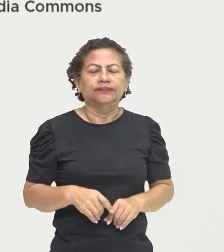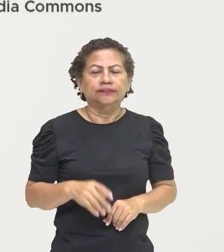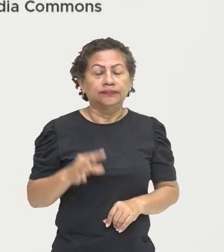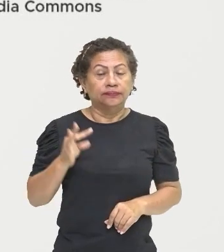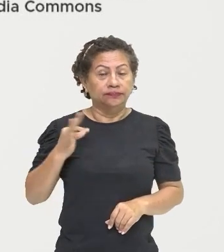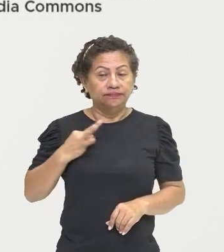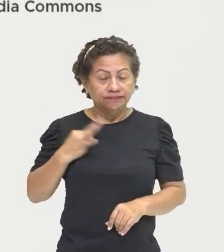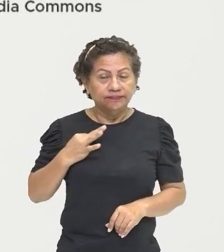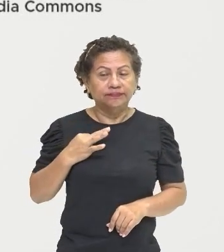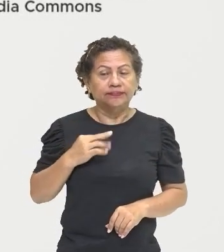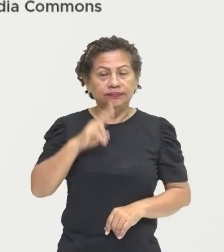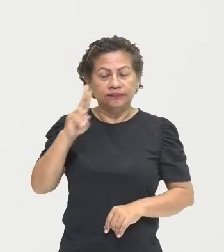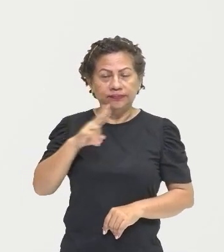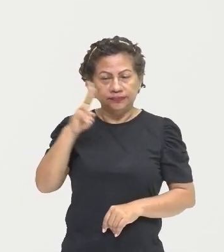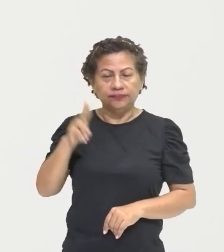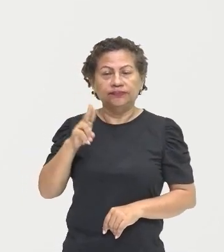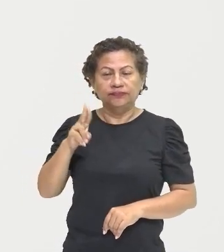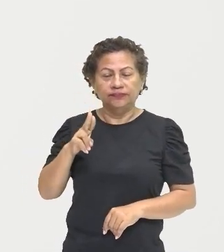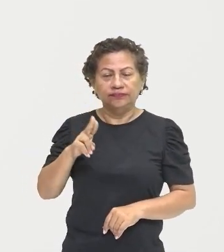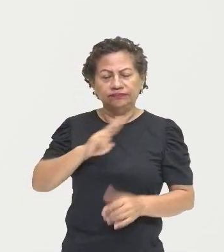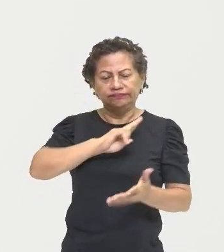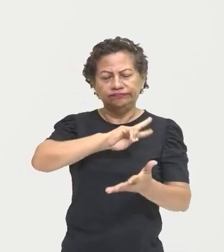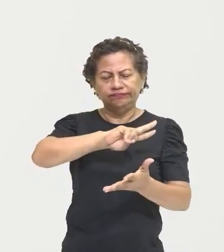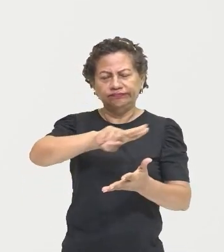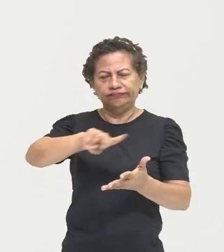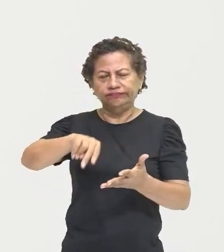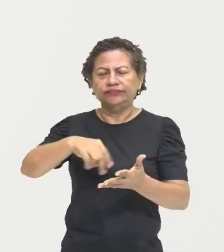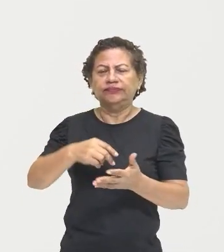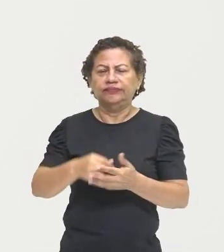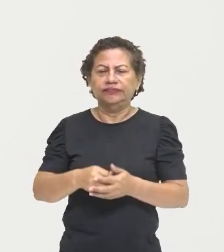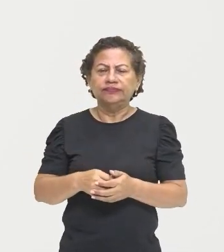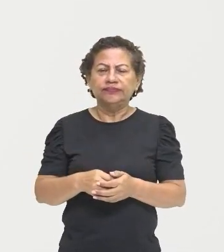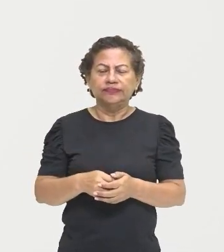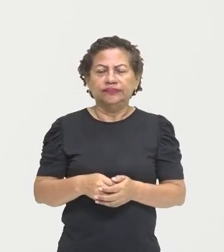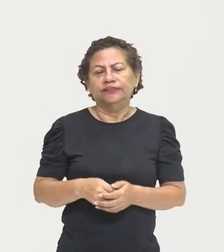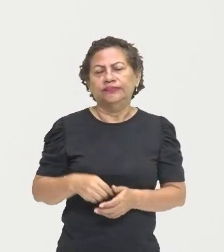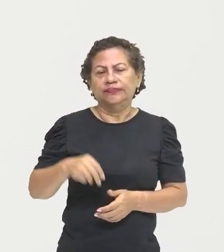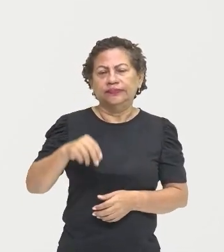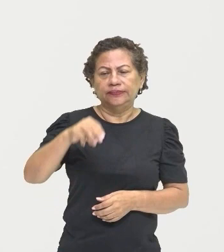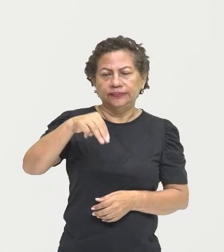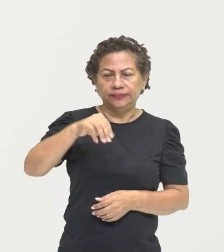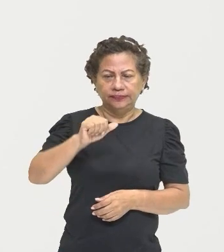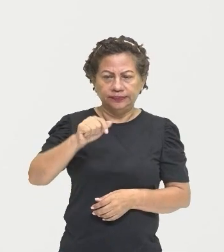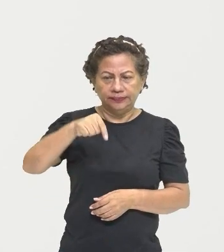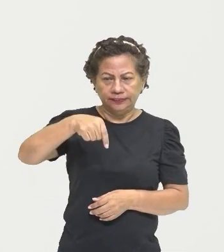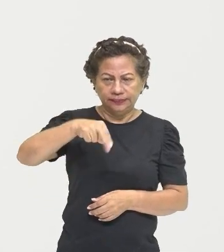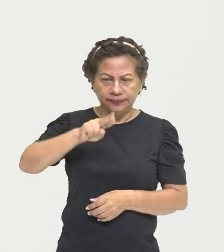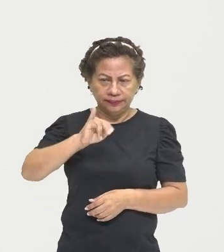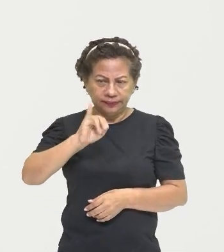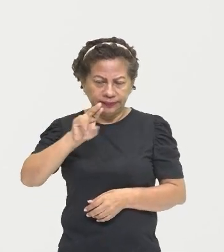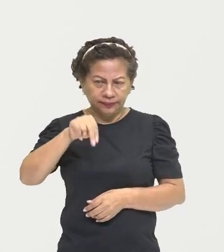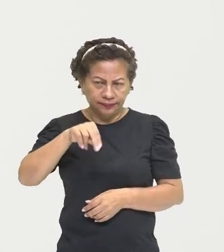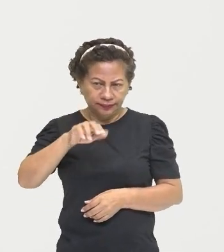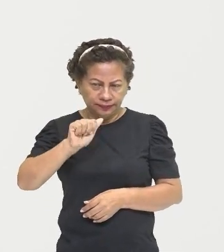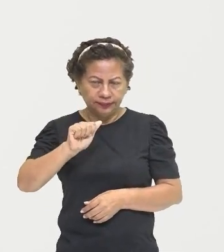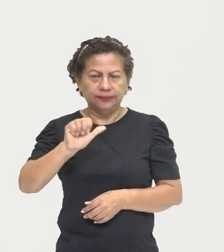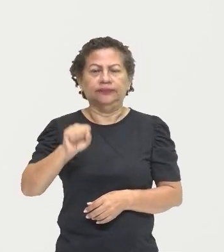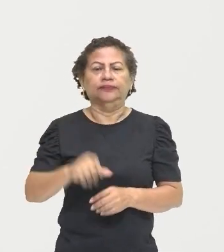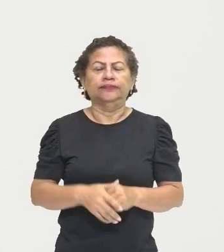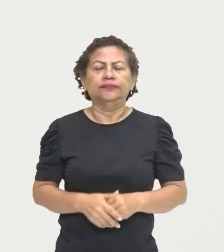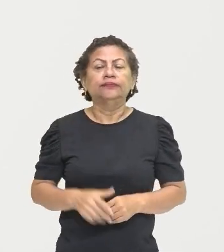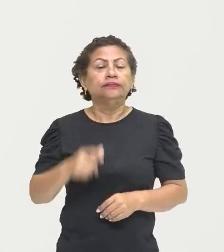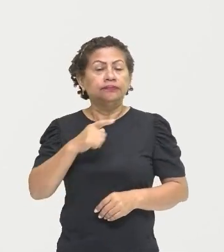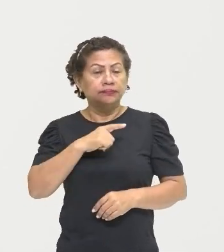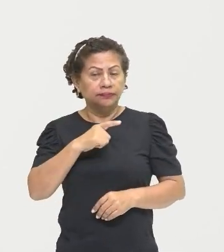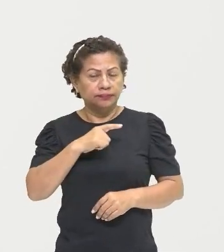principalmente maquinários no campo. E aí a gente tem alguns dos objetivos defendidos pelo MST,